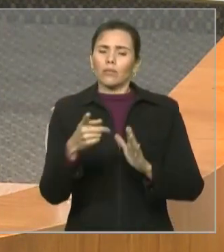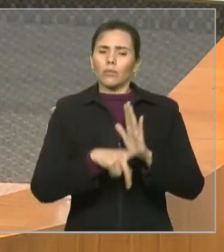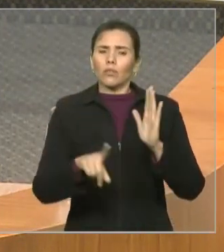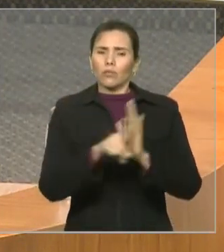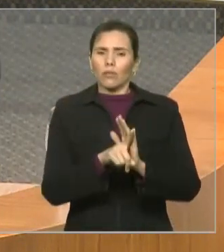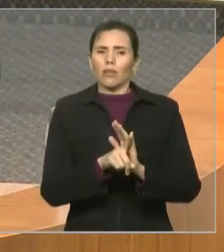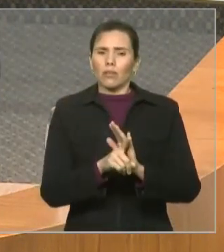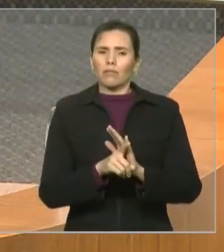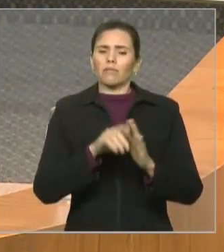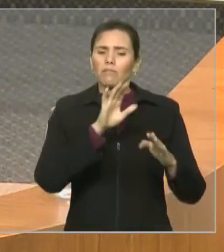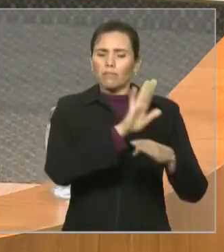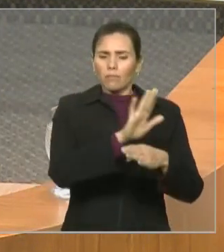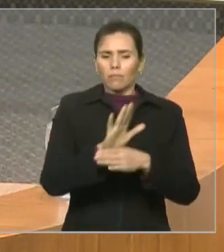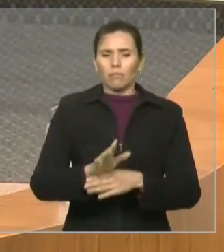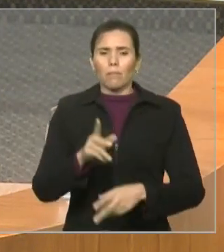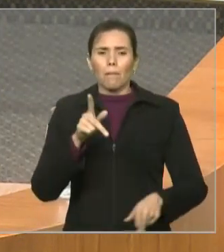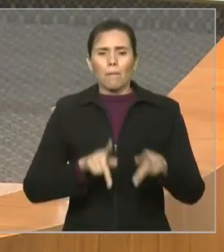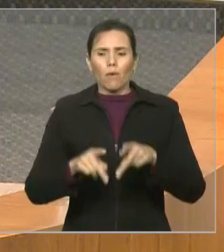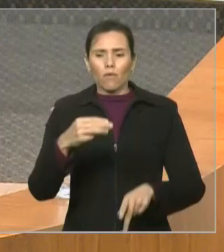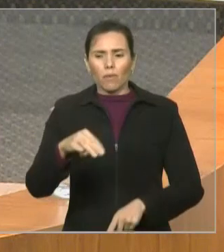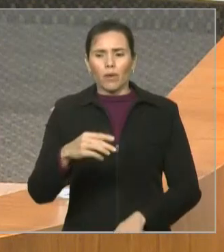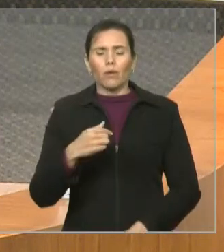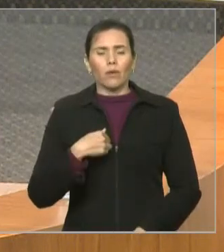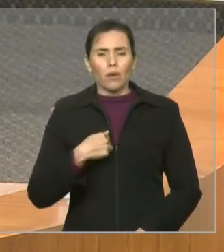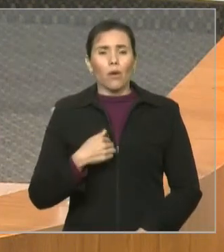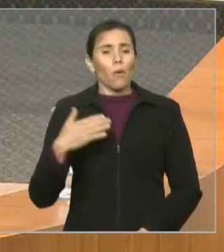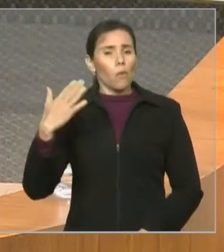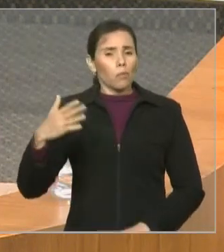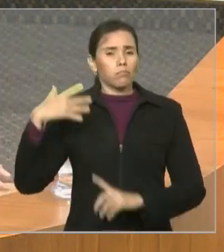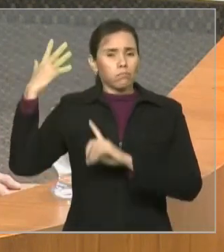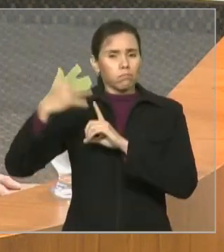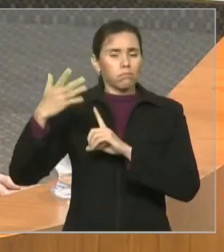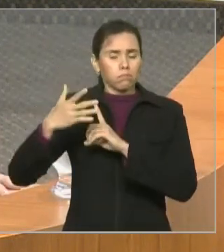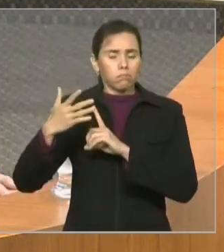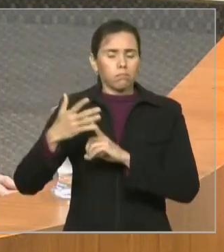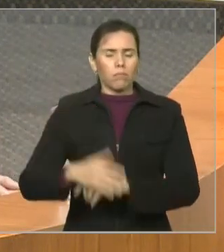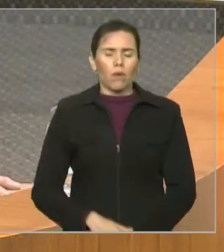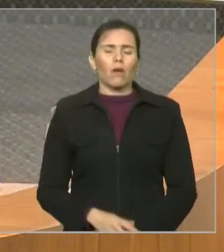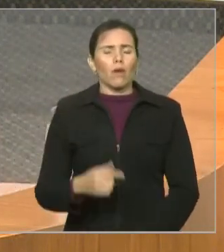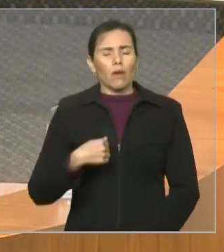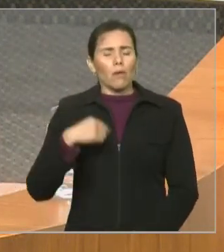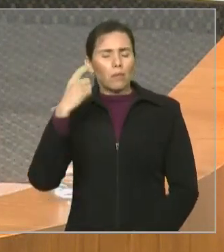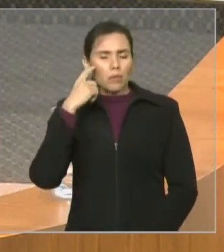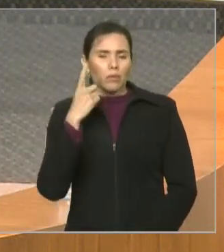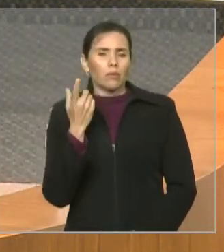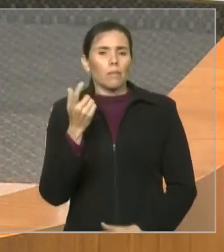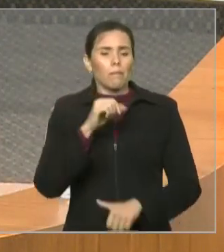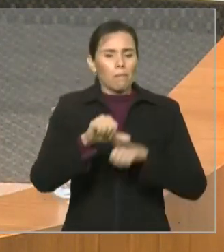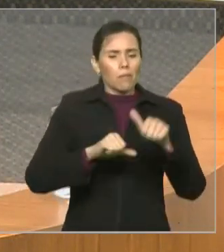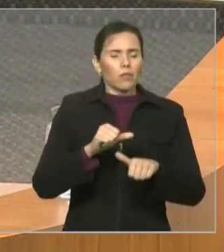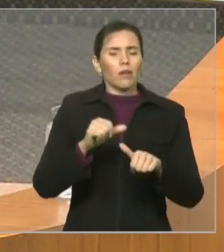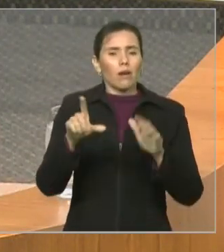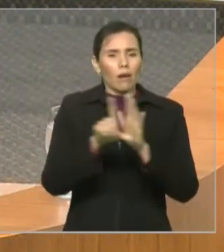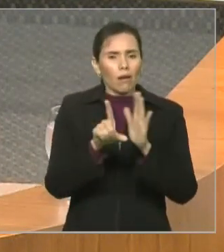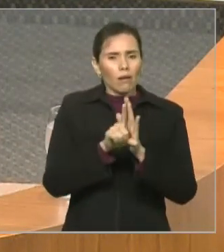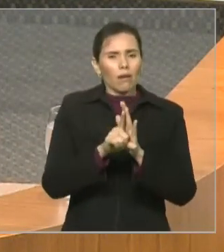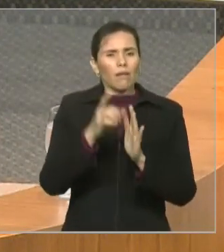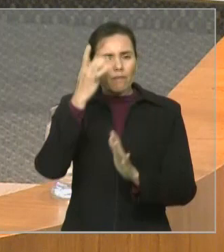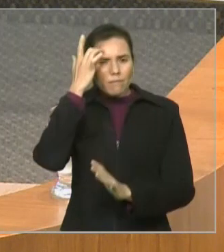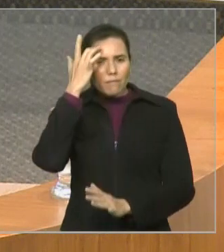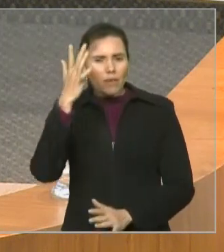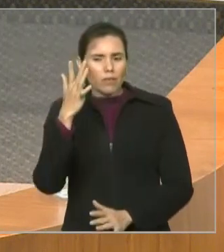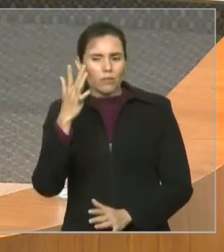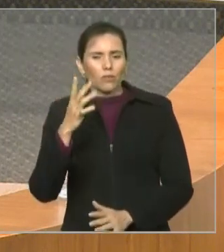Como costumo afirmar nas minhas aulas na universidade, mudar a lei é fácil, difícil, senhoras e senhores. E esse é o nosso maior desafio,